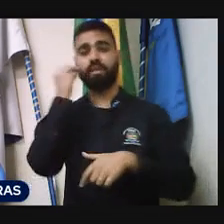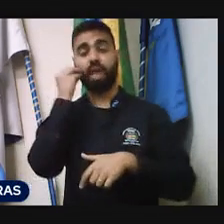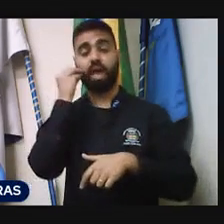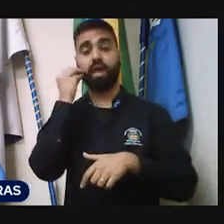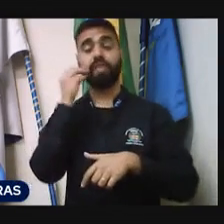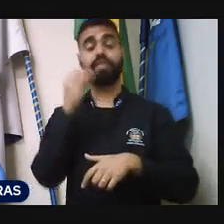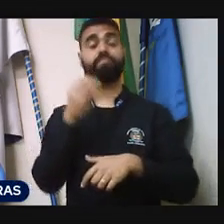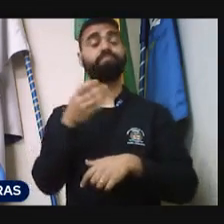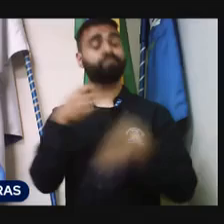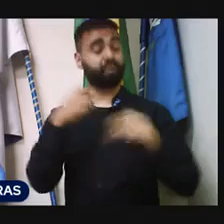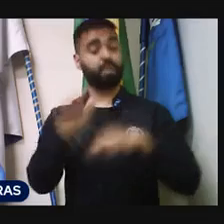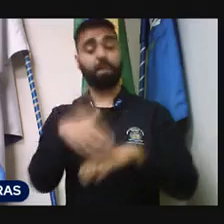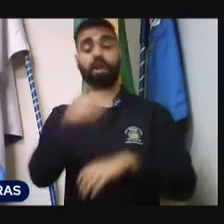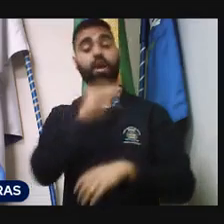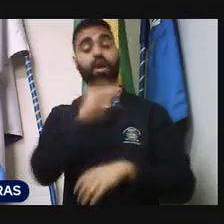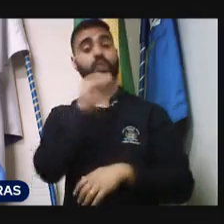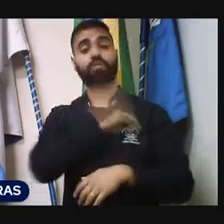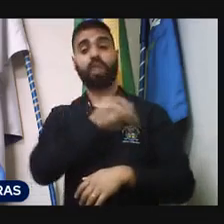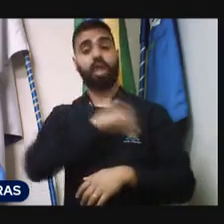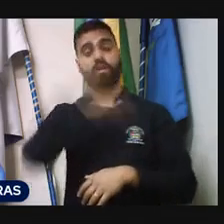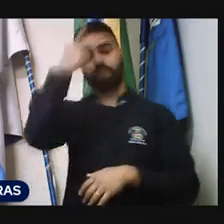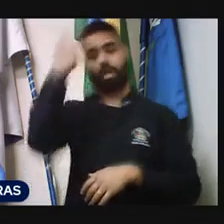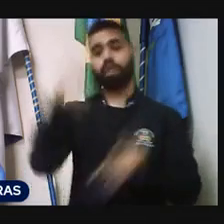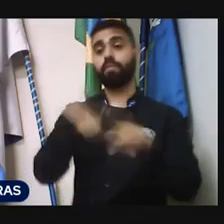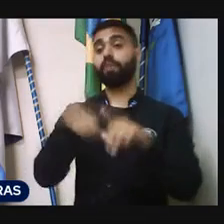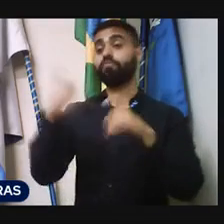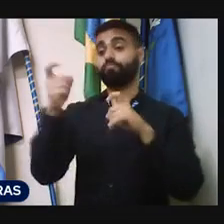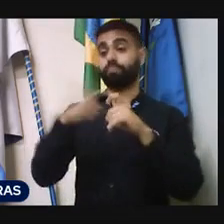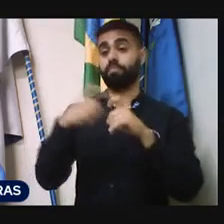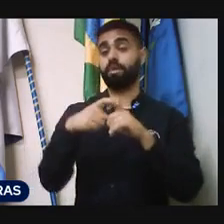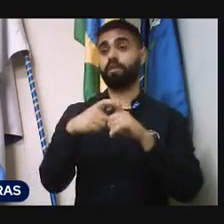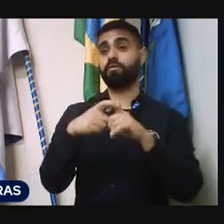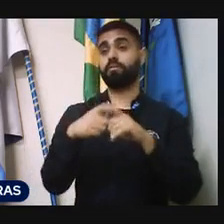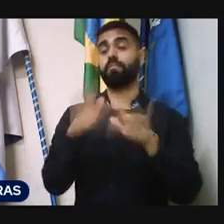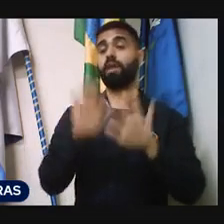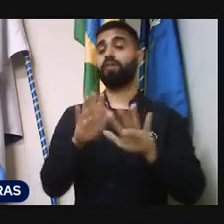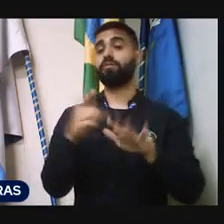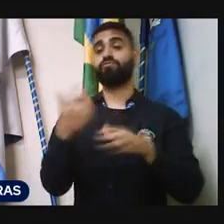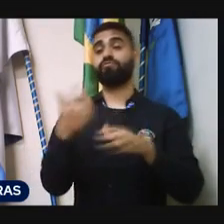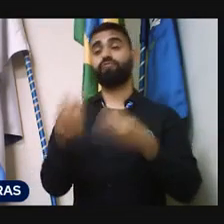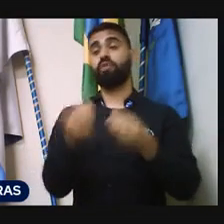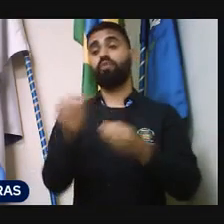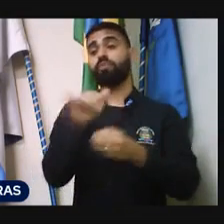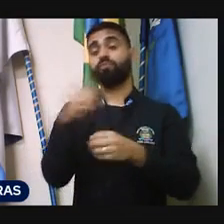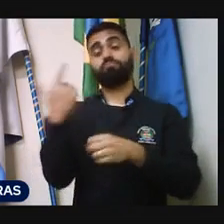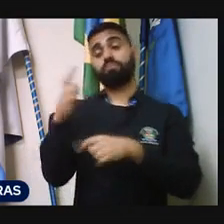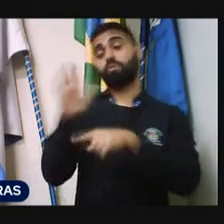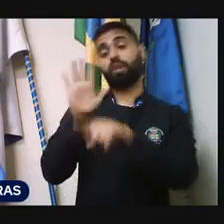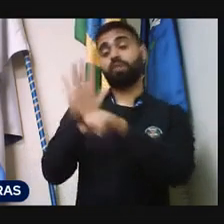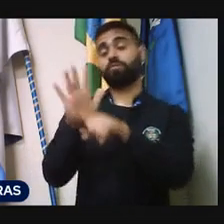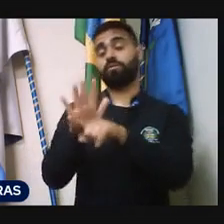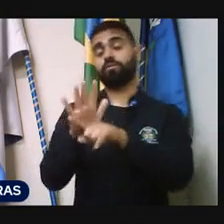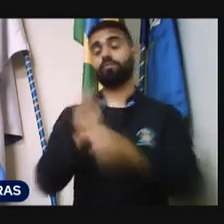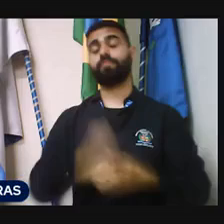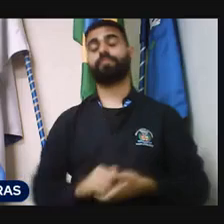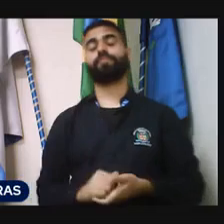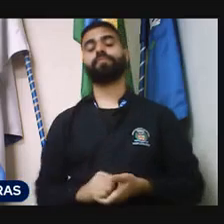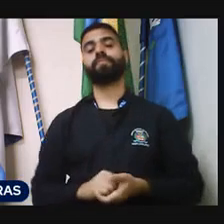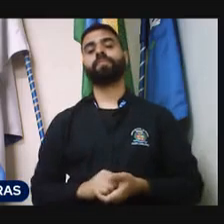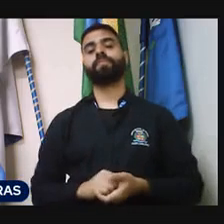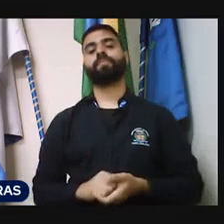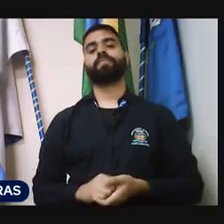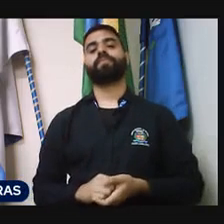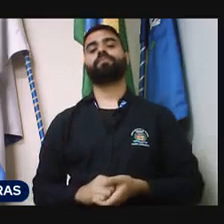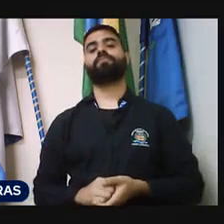melhorar o salário do funcionário a gente precisa melhorar o salário do médico nada disso eu consigo nem preenchimento né e